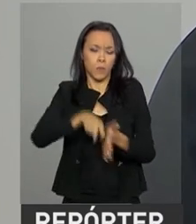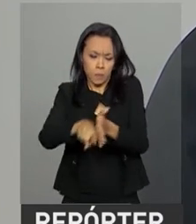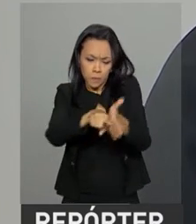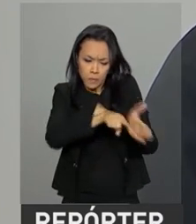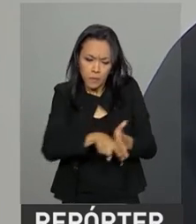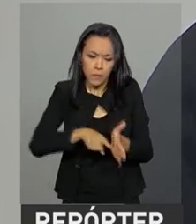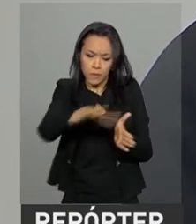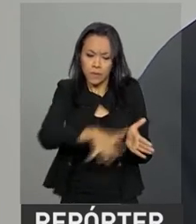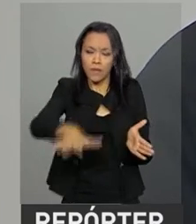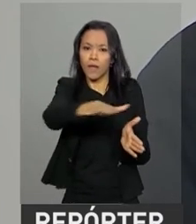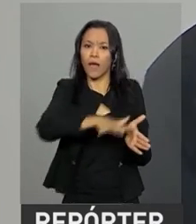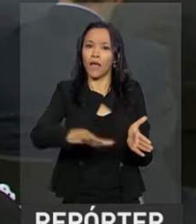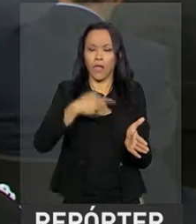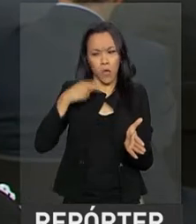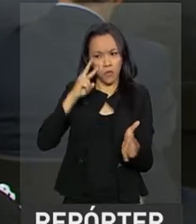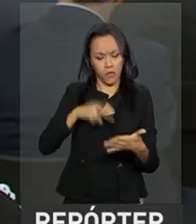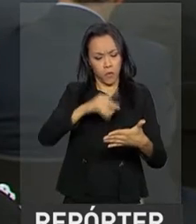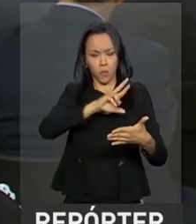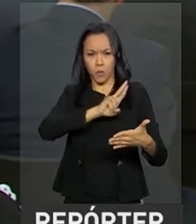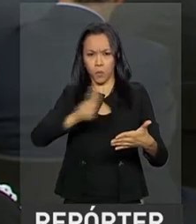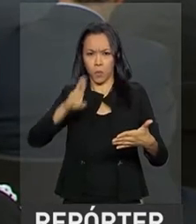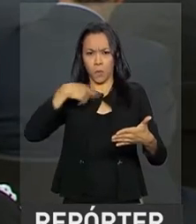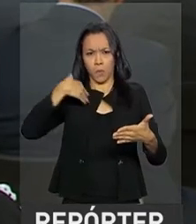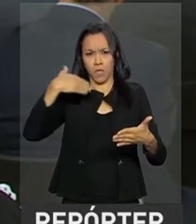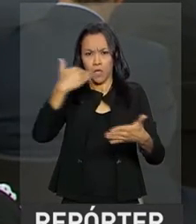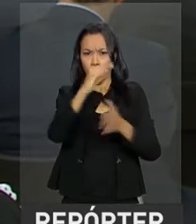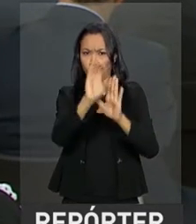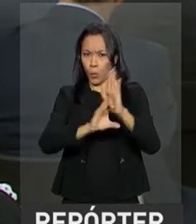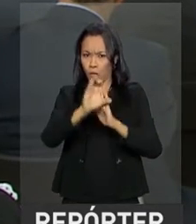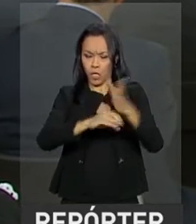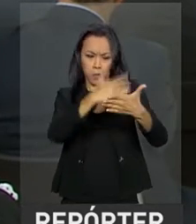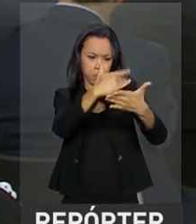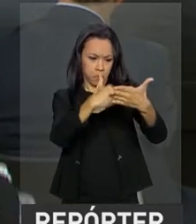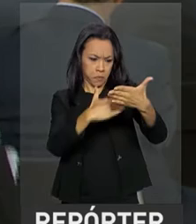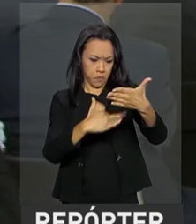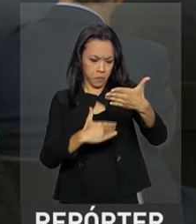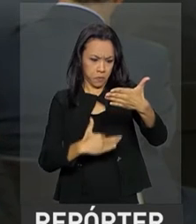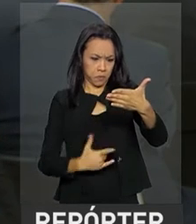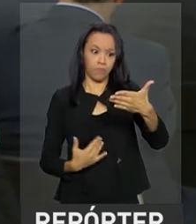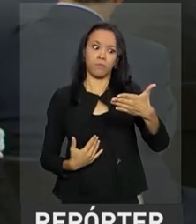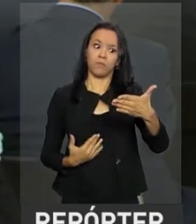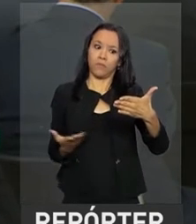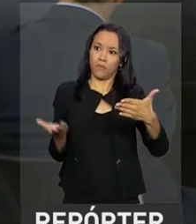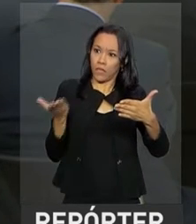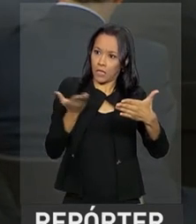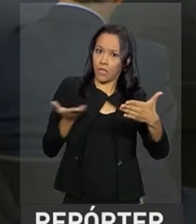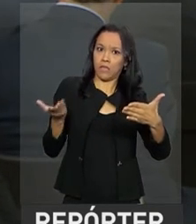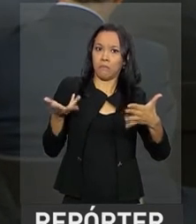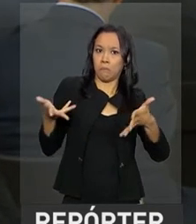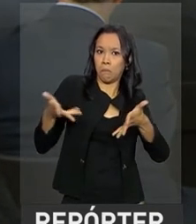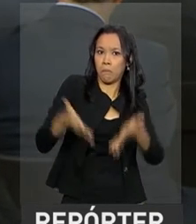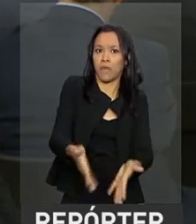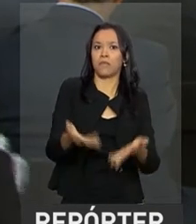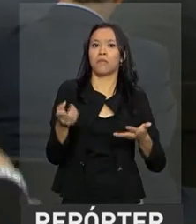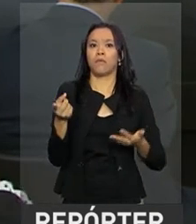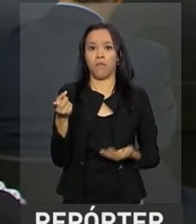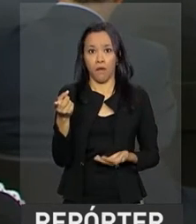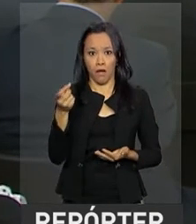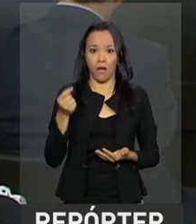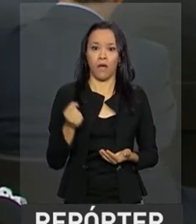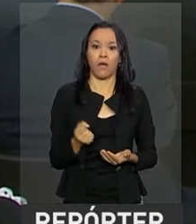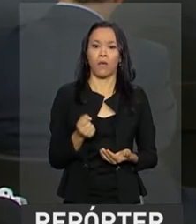biografia aqui dna da que todos eles tiveram uma participação institucional uma